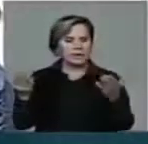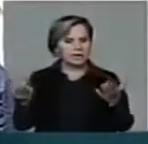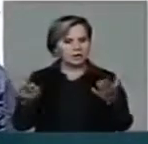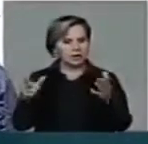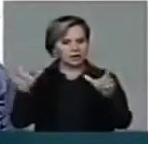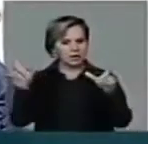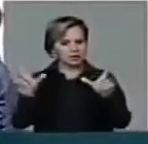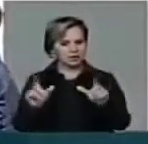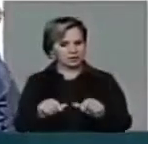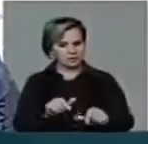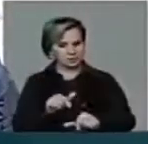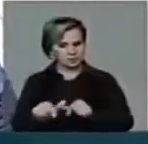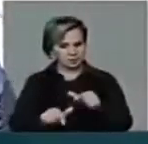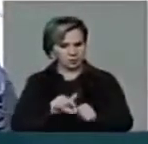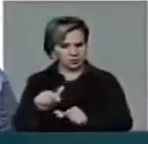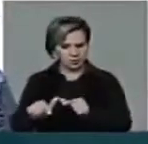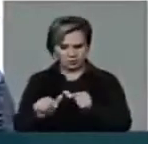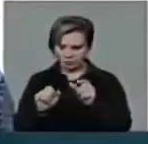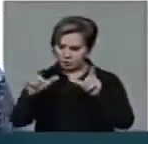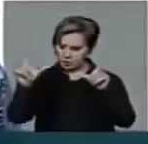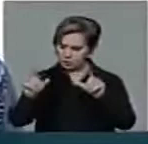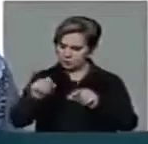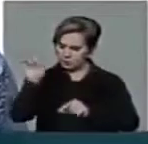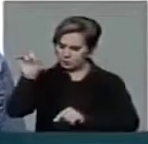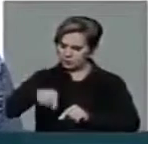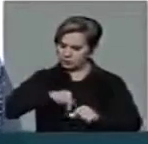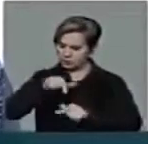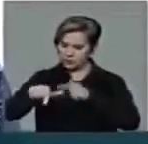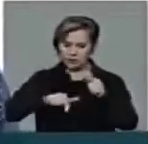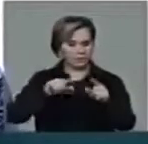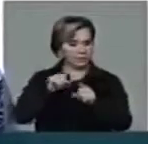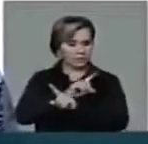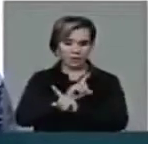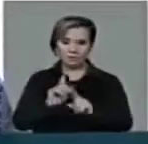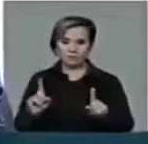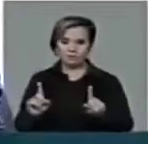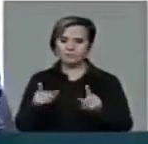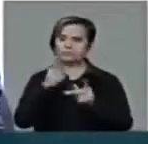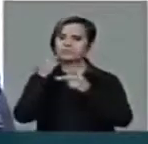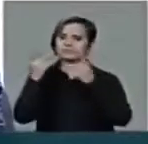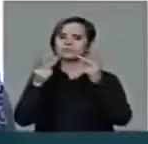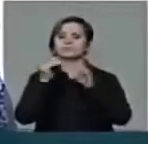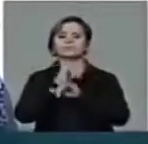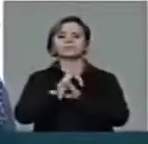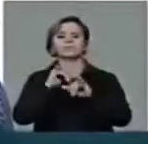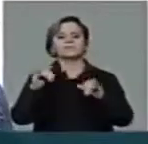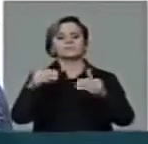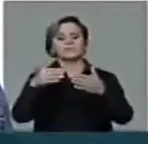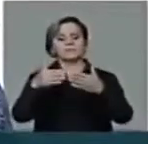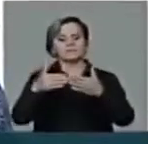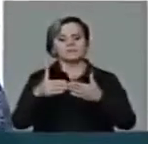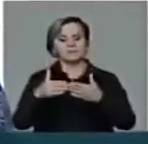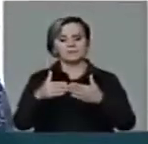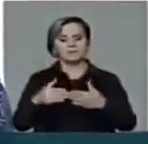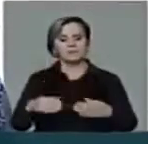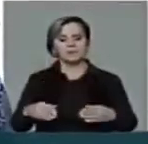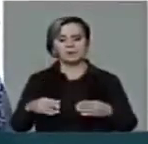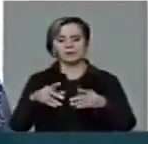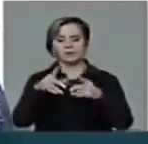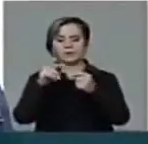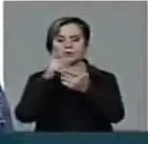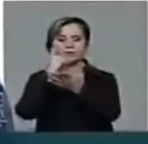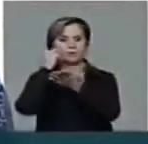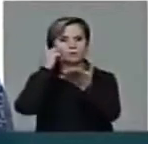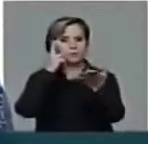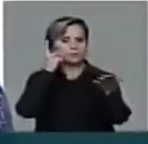seus trabalhadores, dos direitos dos seus trabalhadores. Registro aqui o pronunciamento e peço que todos os deputados